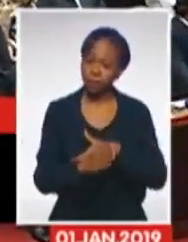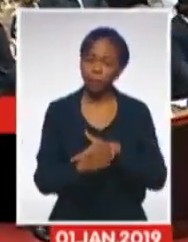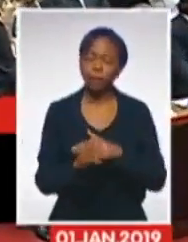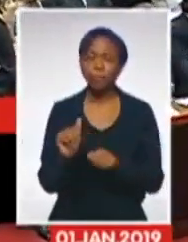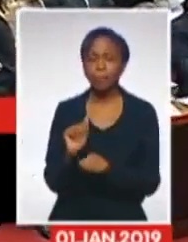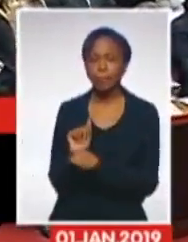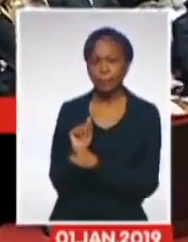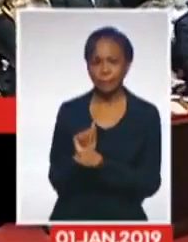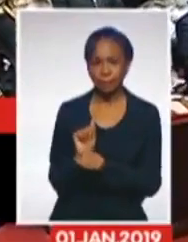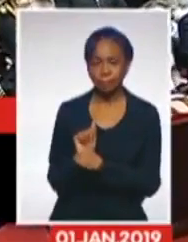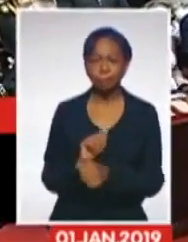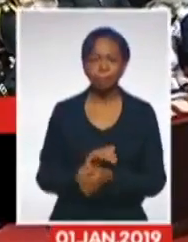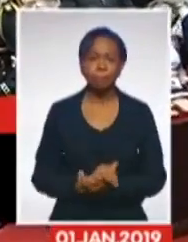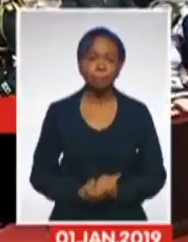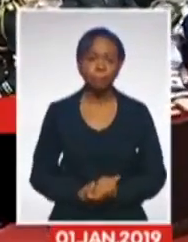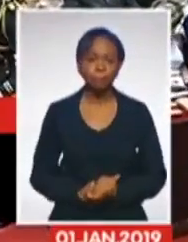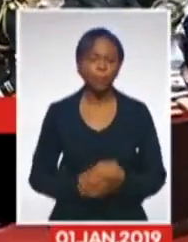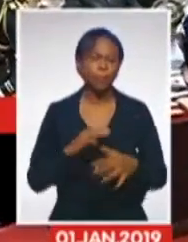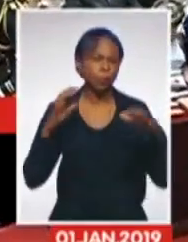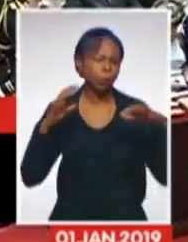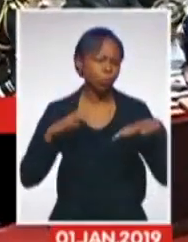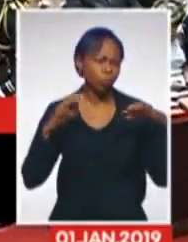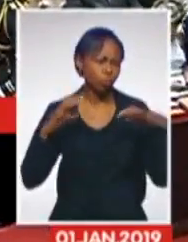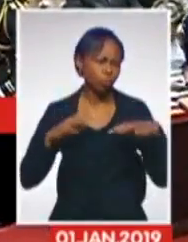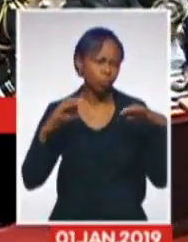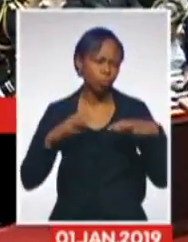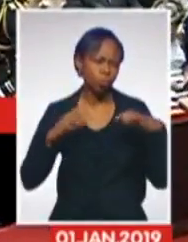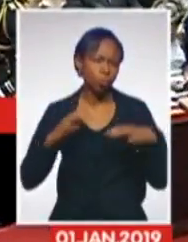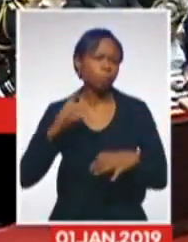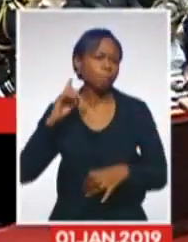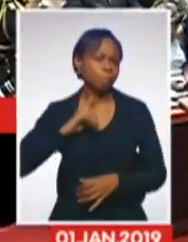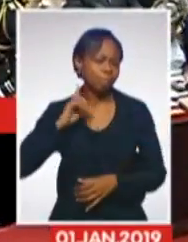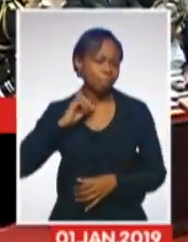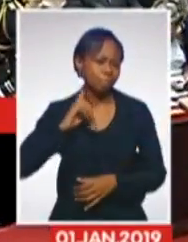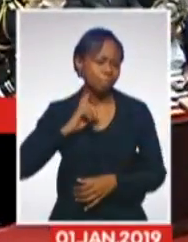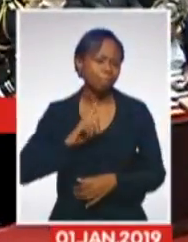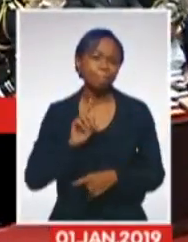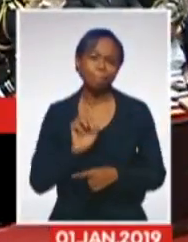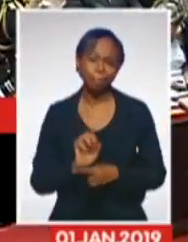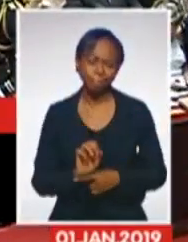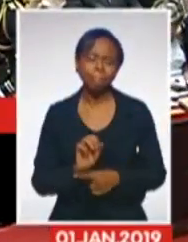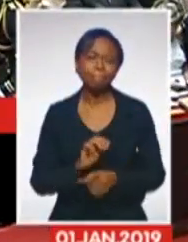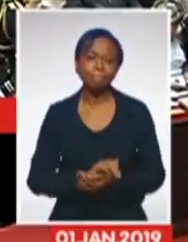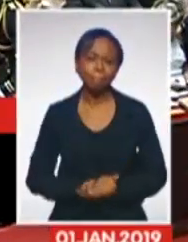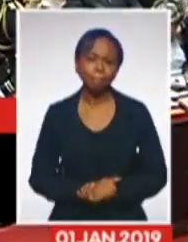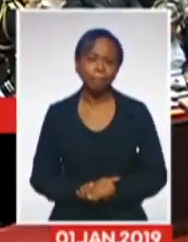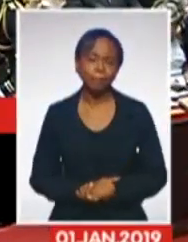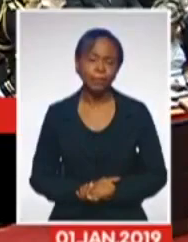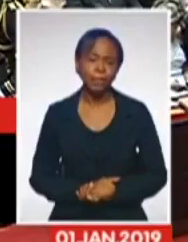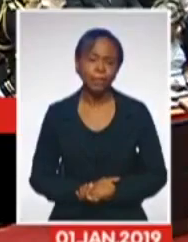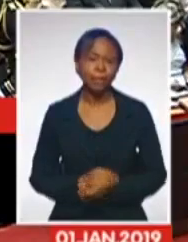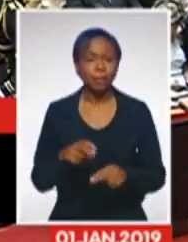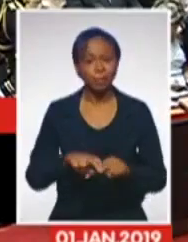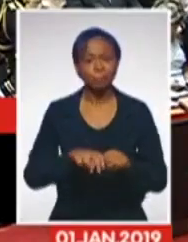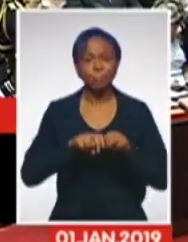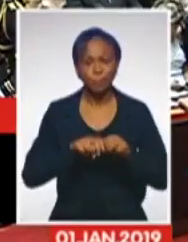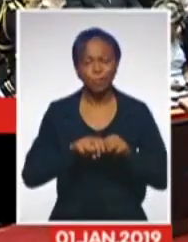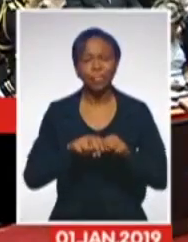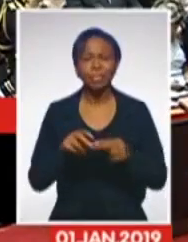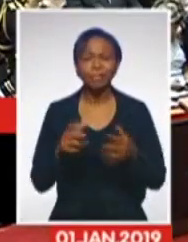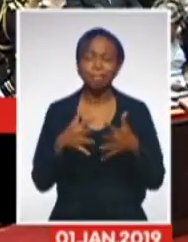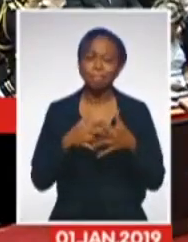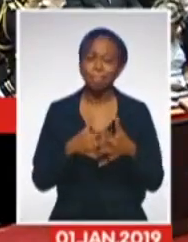Tem chovido bastante na capital mineira nos últimos dias. Isso certamente criou alguns embaraços à